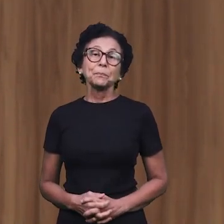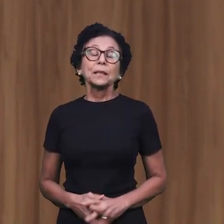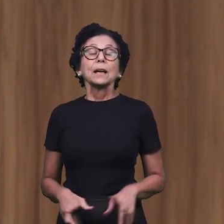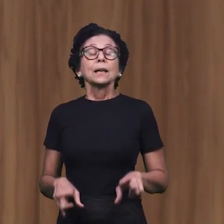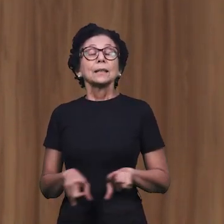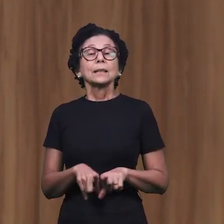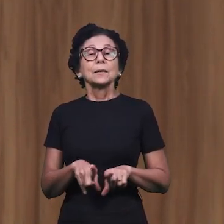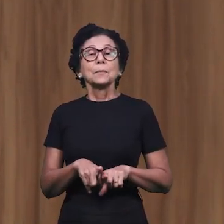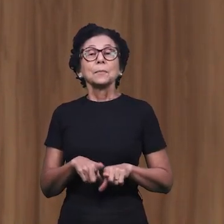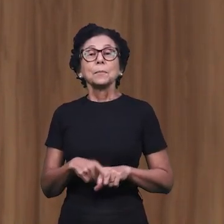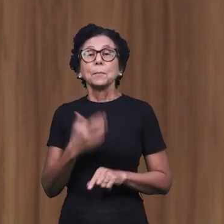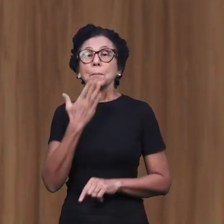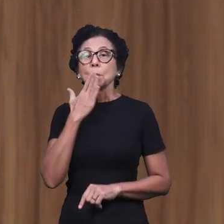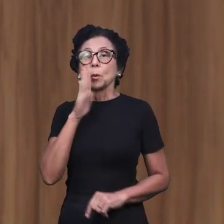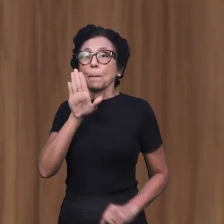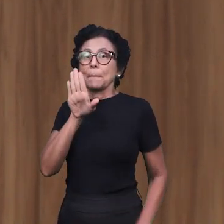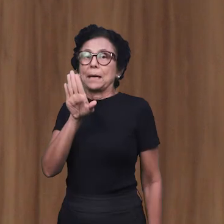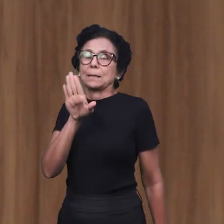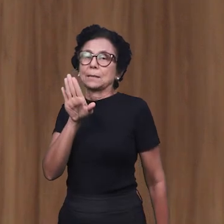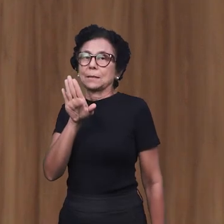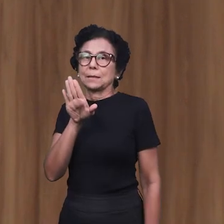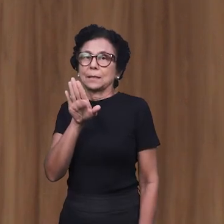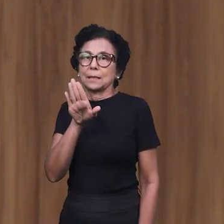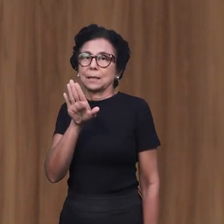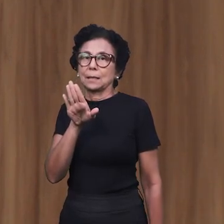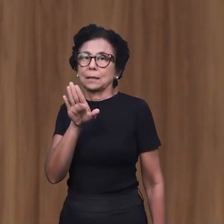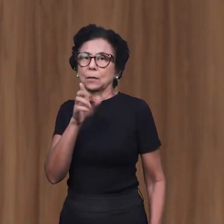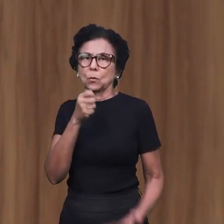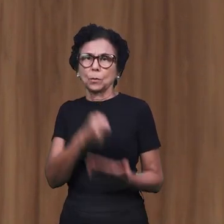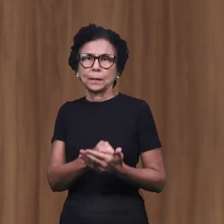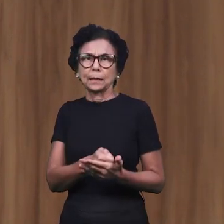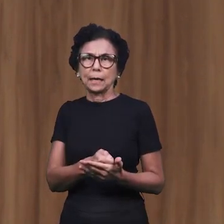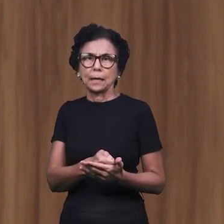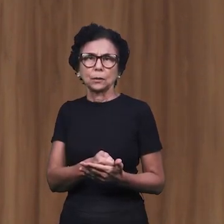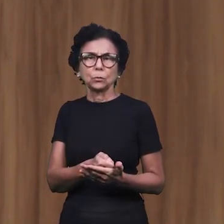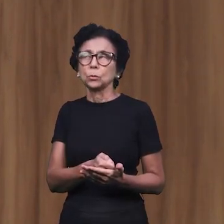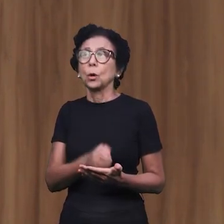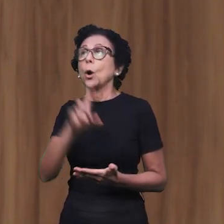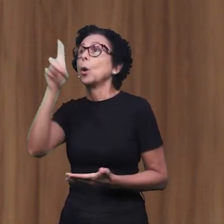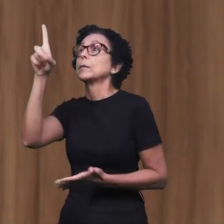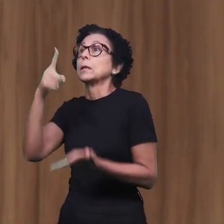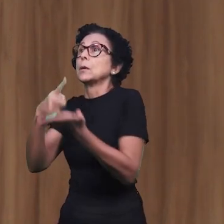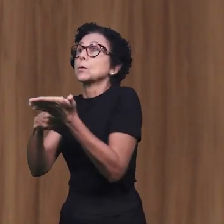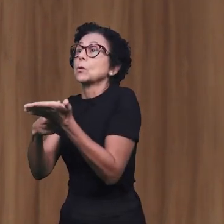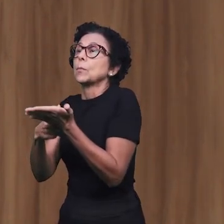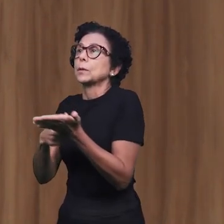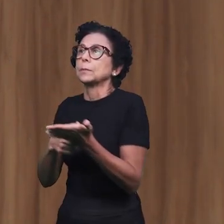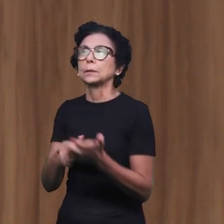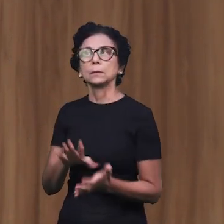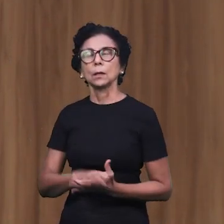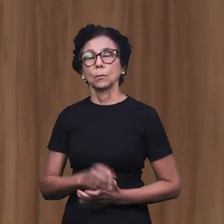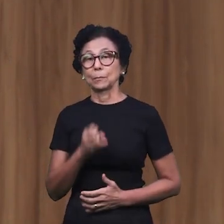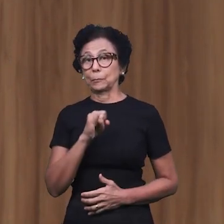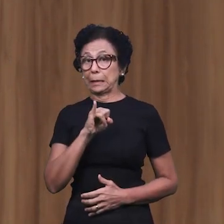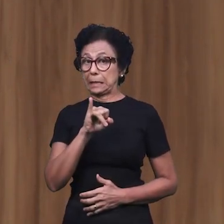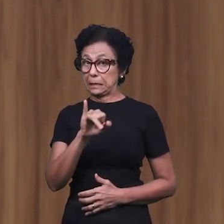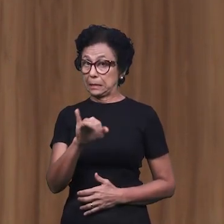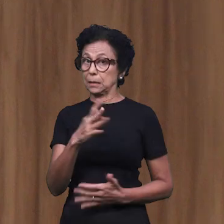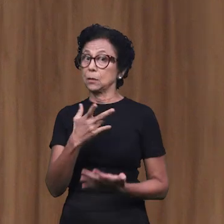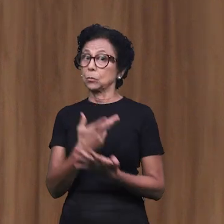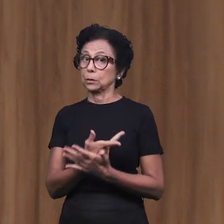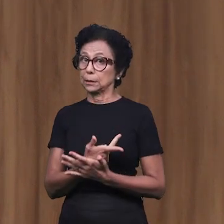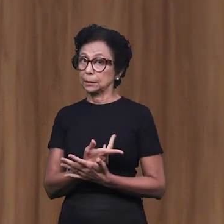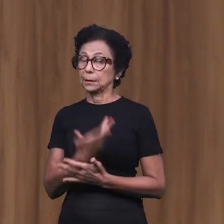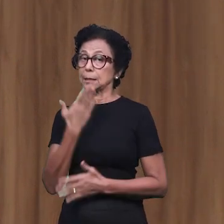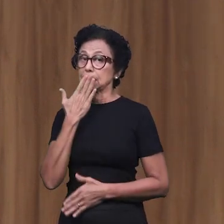ao voto, não era obrigado fazer voto, fazer compromisso. Deus, eu vou fazer isso. Mas no dia que se fizesse, deveria ser